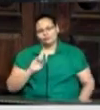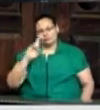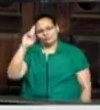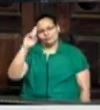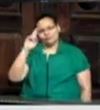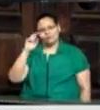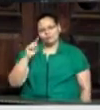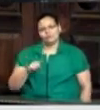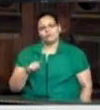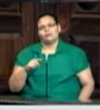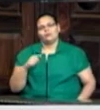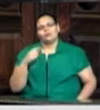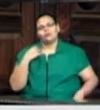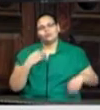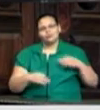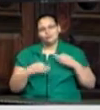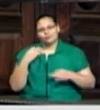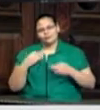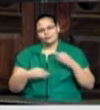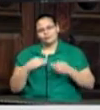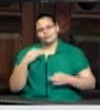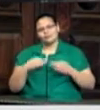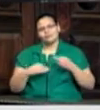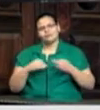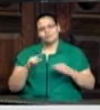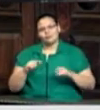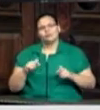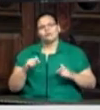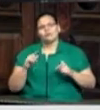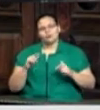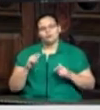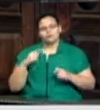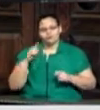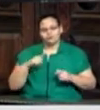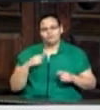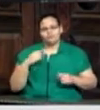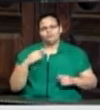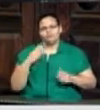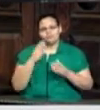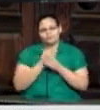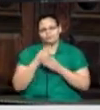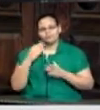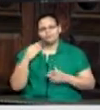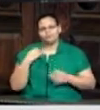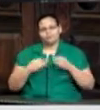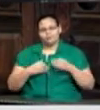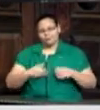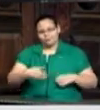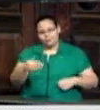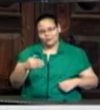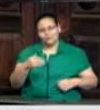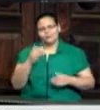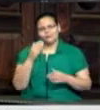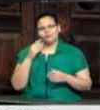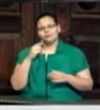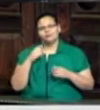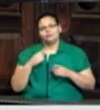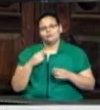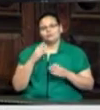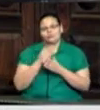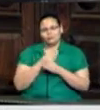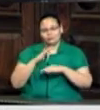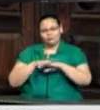do juízo onde passa a ação penal que vai processar a